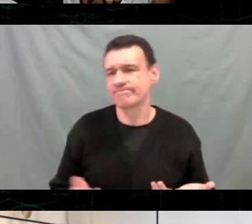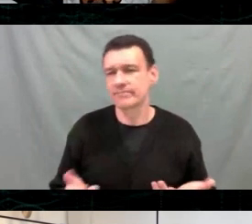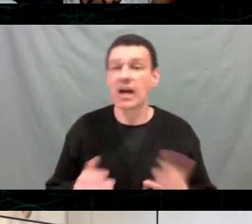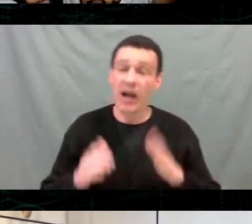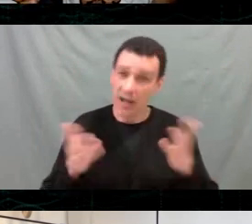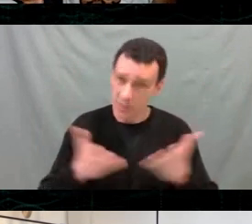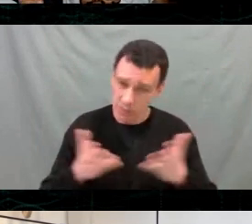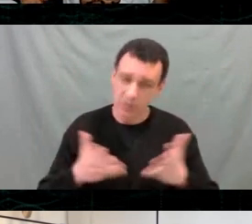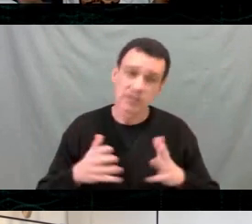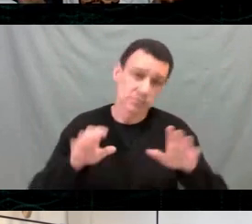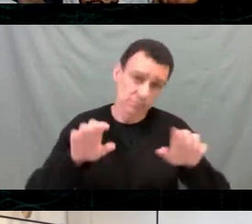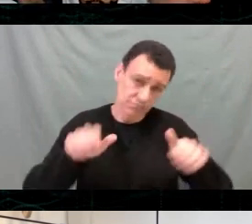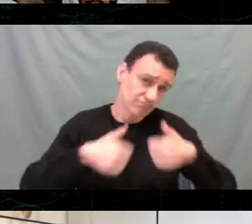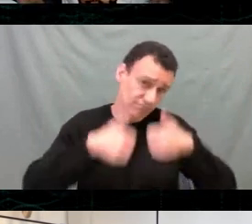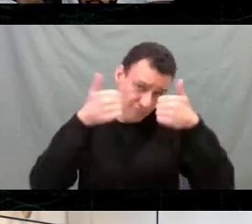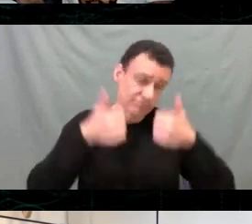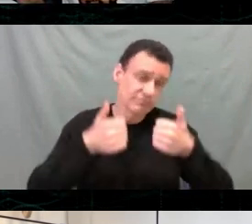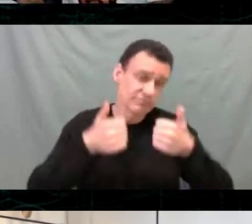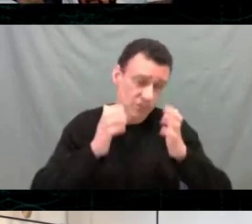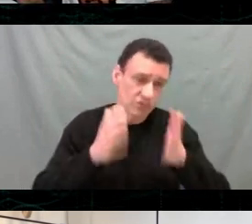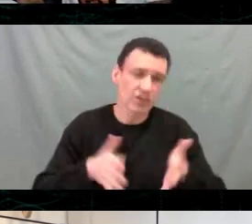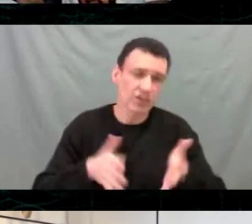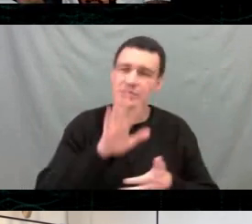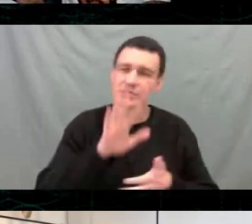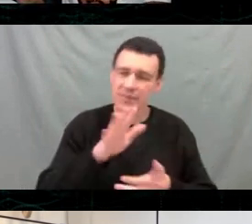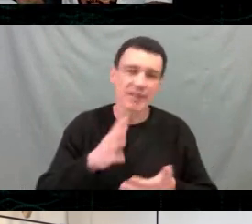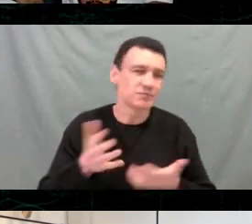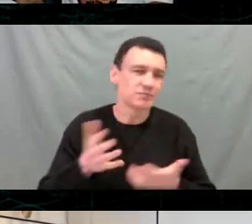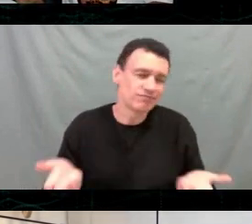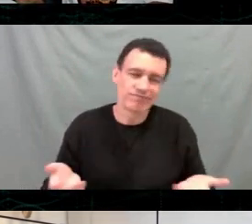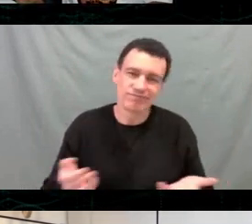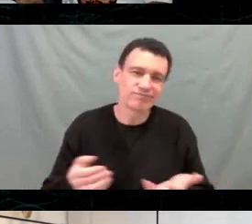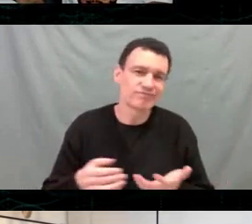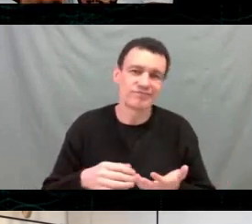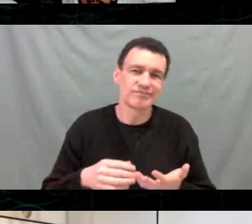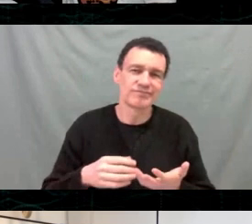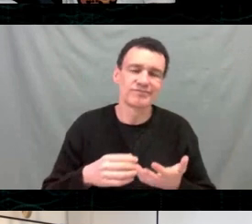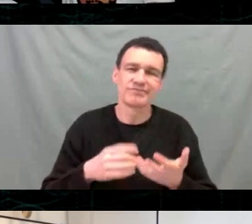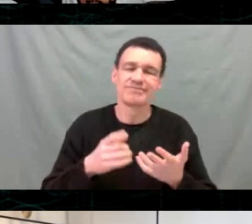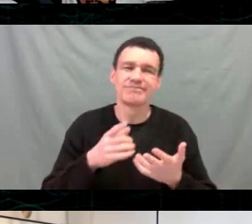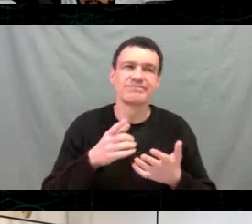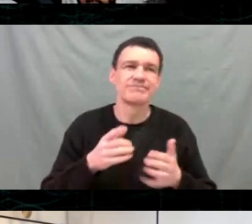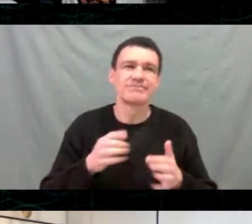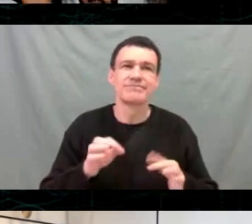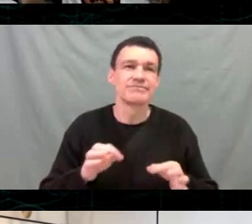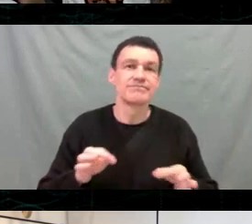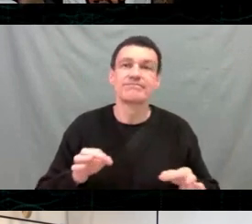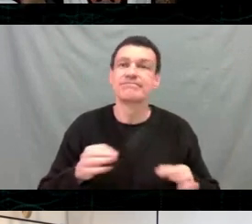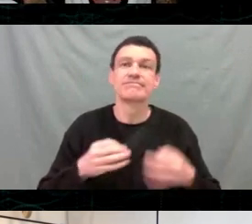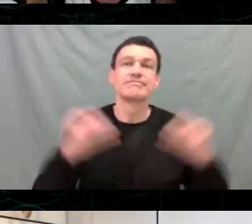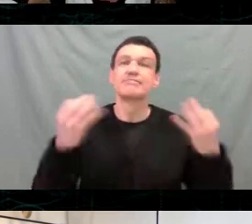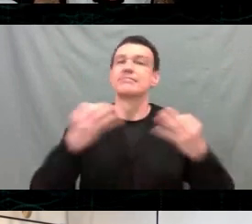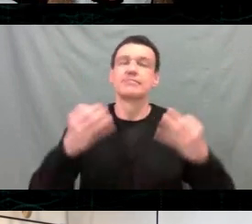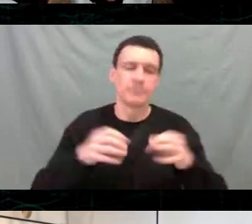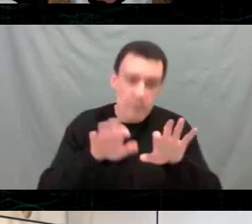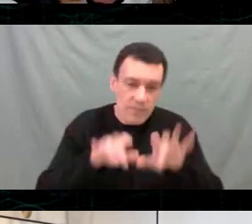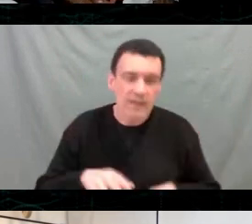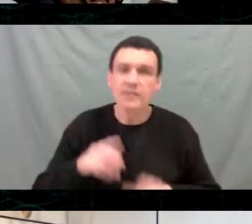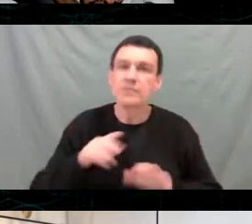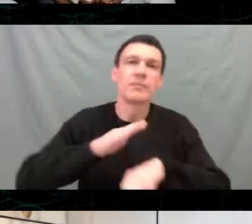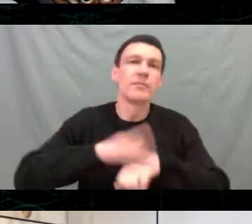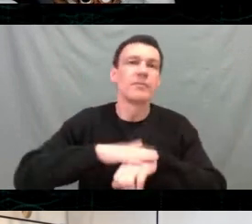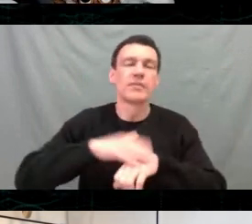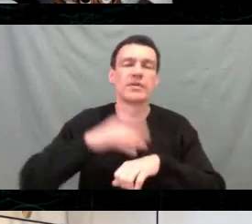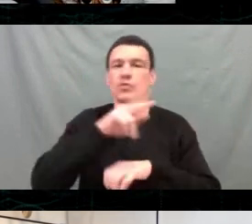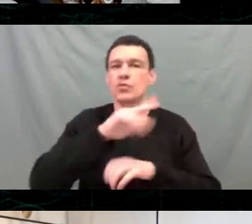Workspace e outras coisitas mais, mas ainda tá longe ainda de falar assim, mano. Que foda. Mano, gostei pra cacete, Lucas. Parabéns,